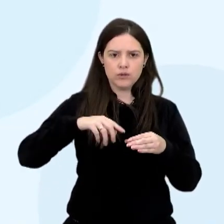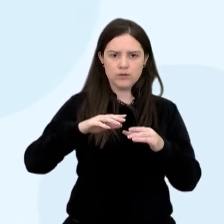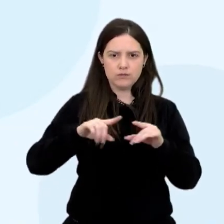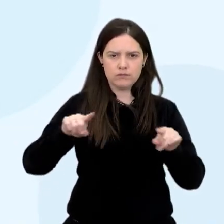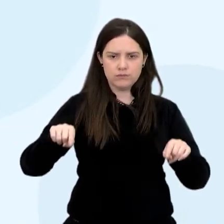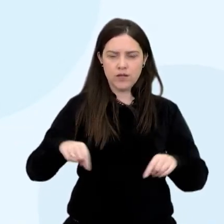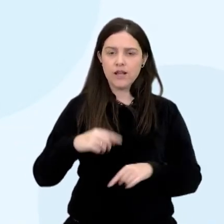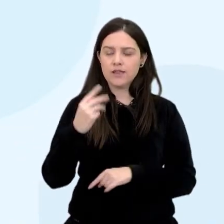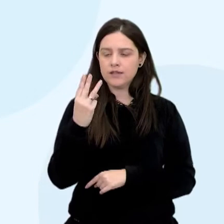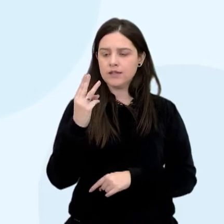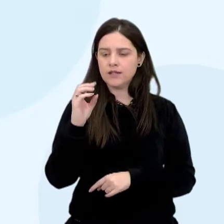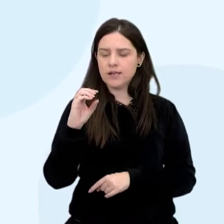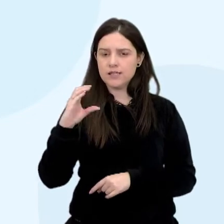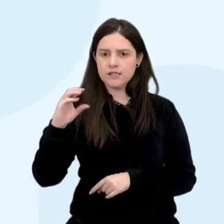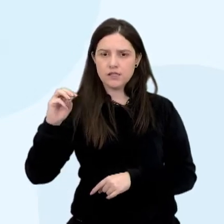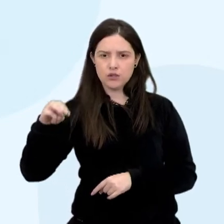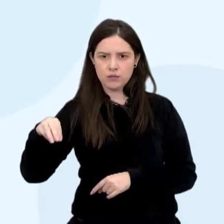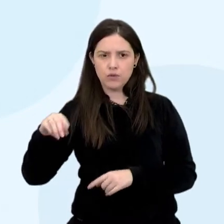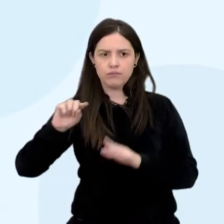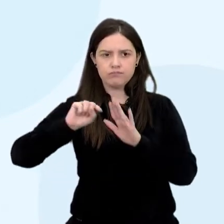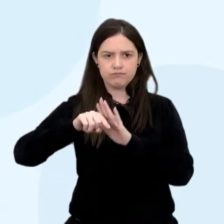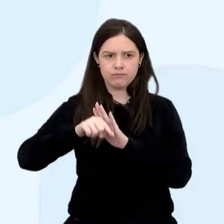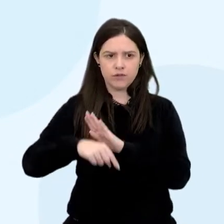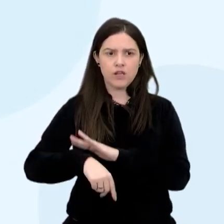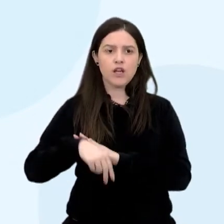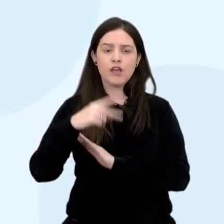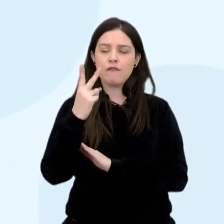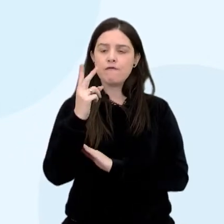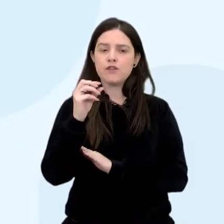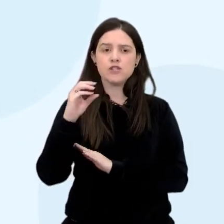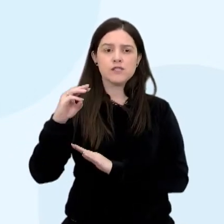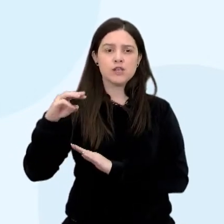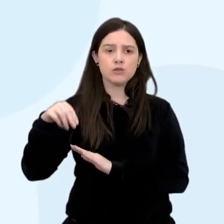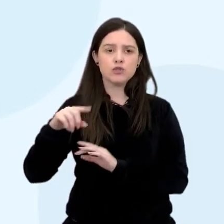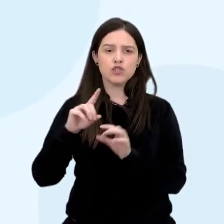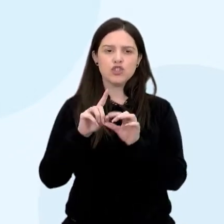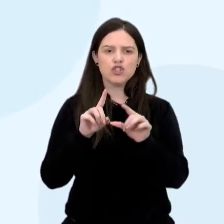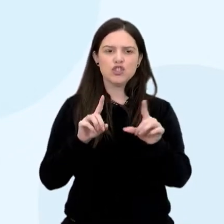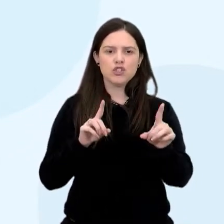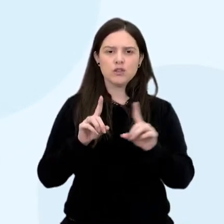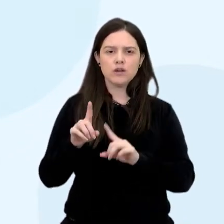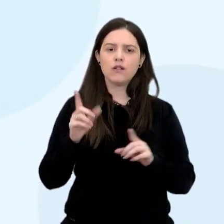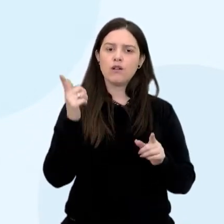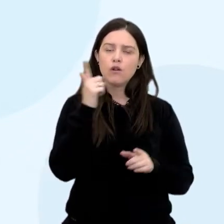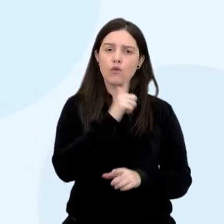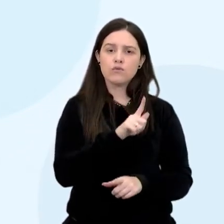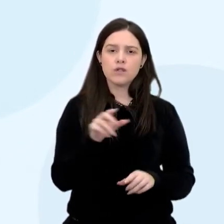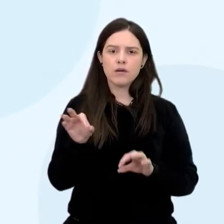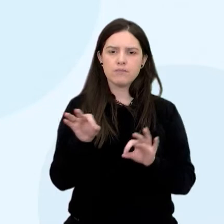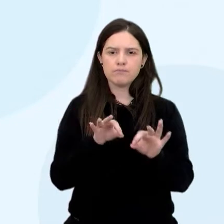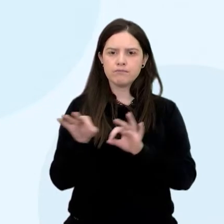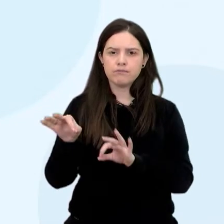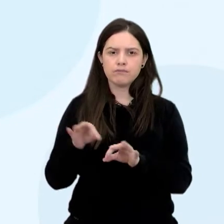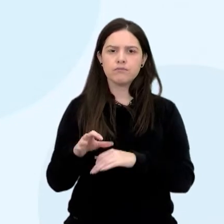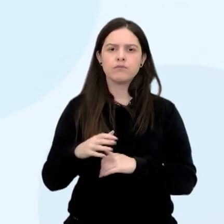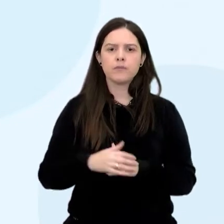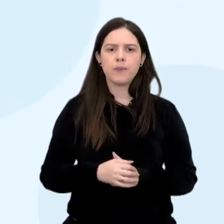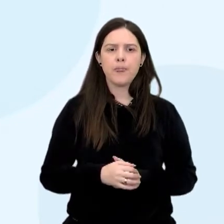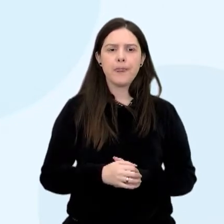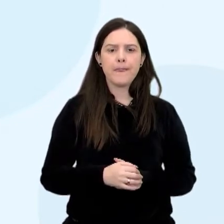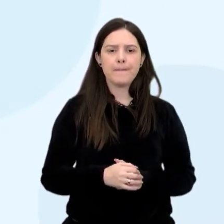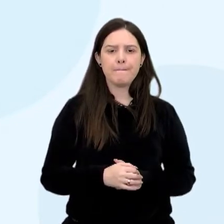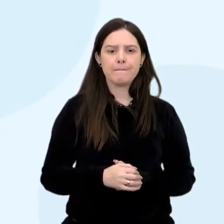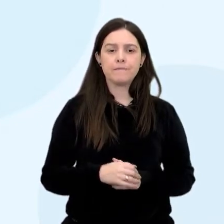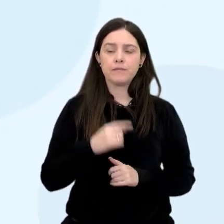de profundidade e 20 centímetros de diâmetro e realizar a montagem conforme a imagem do slide seguinte, ó.